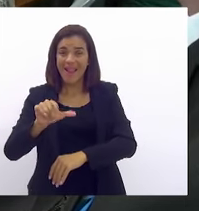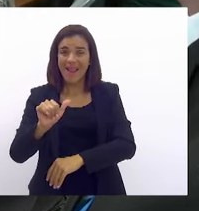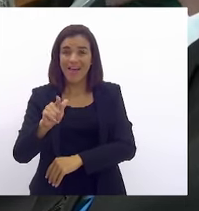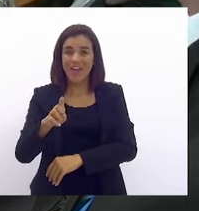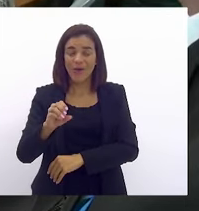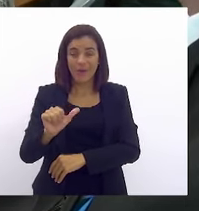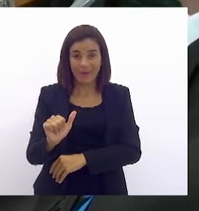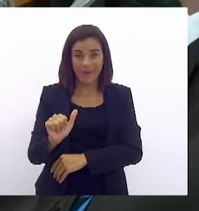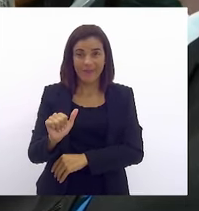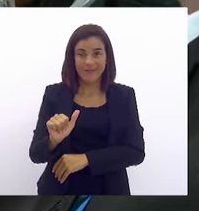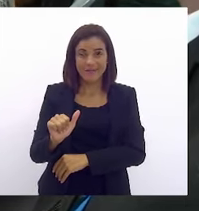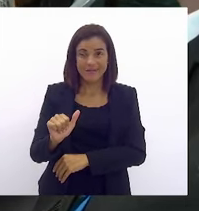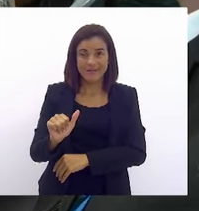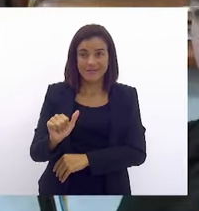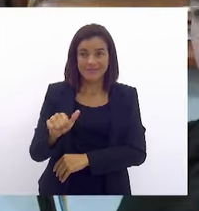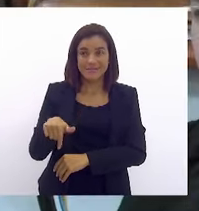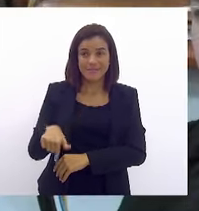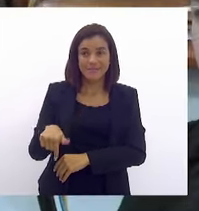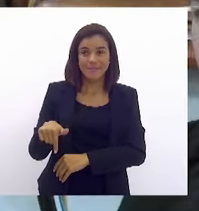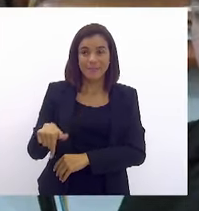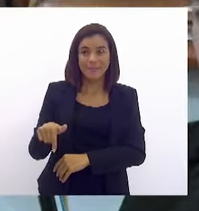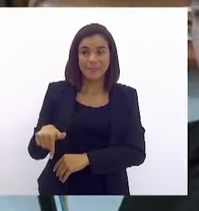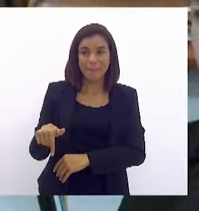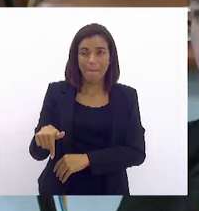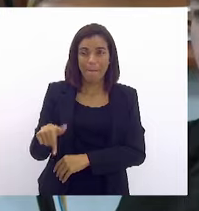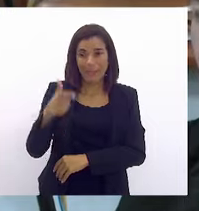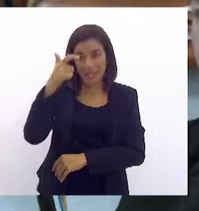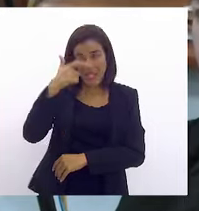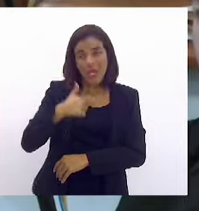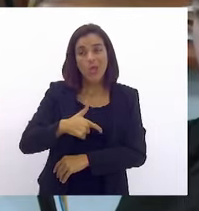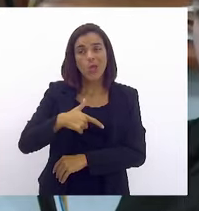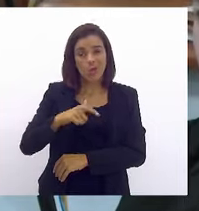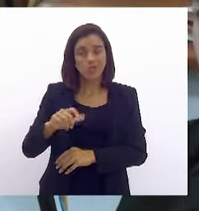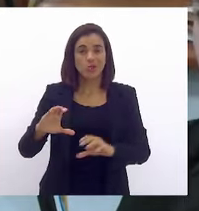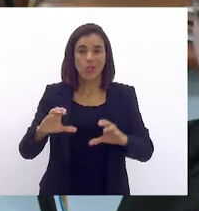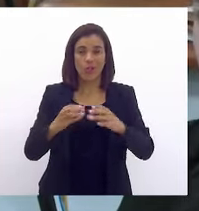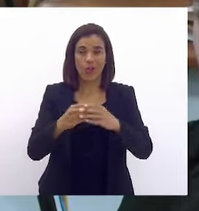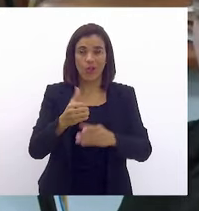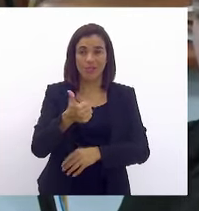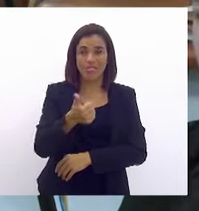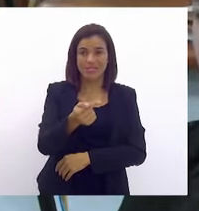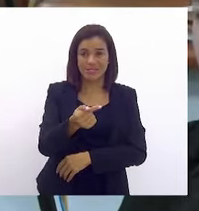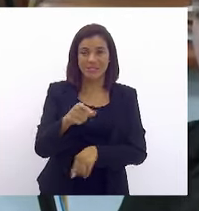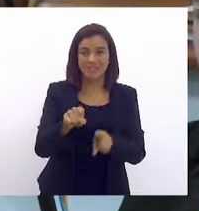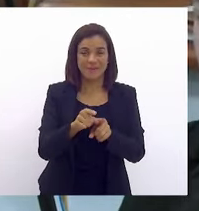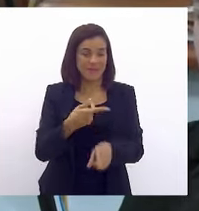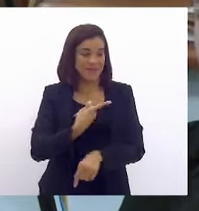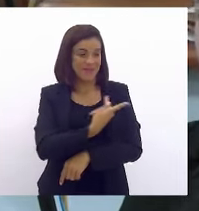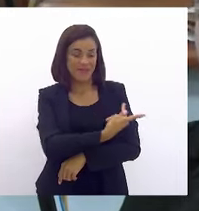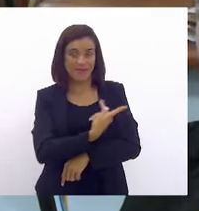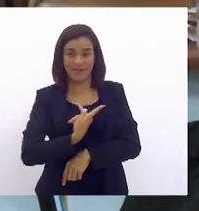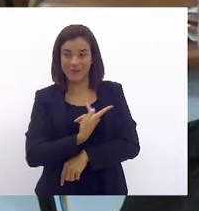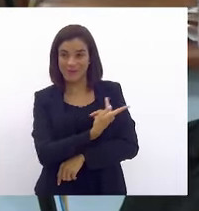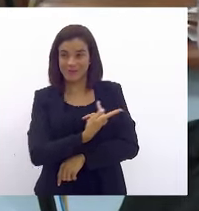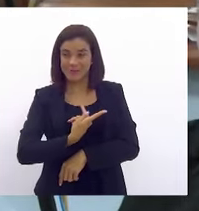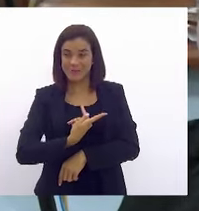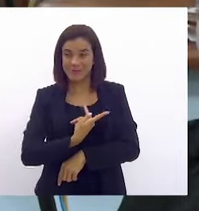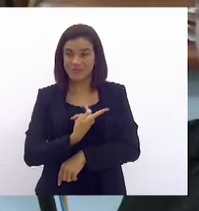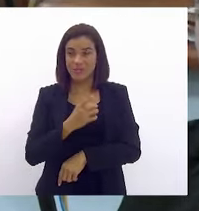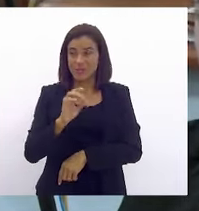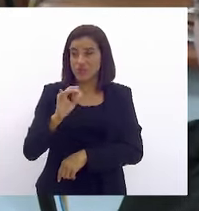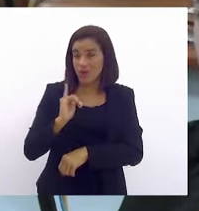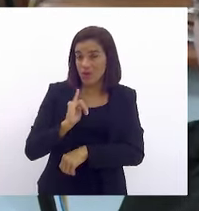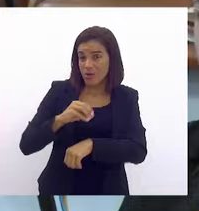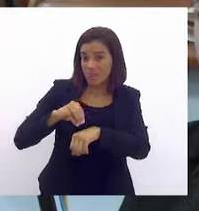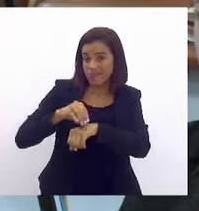ali, conforme a Lidiane, que é minha presidente, sou da coluna 17 mesmo, de lá, né, Lidiane? Nós estamos juntos. Eu estou só avisando para você, se